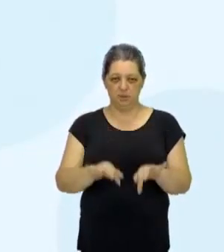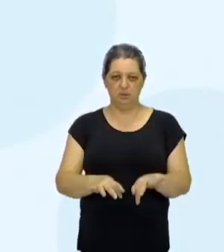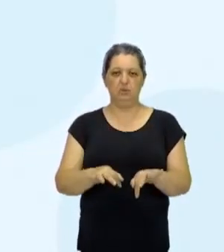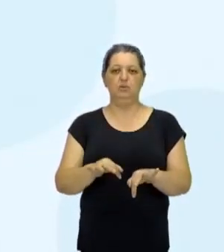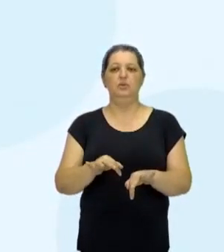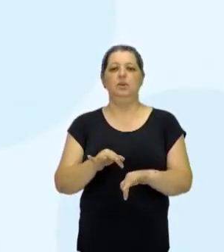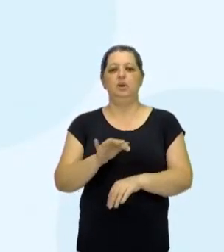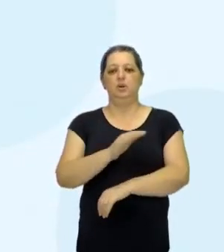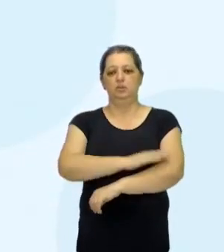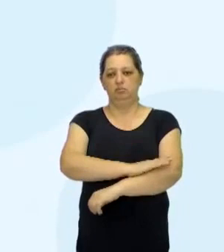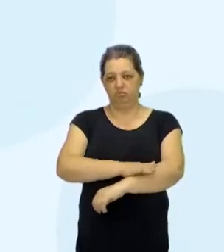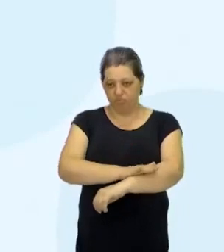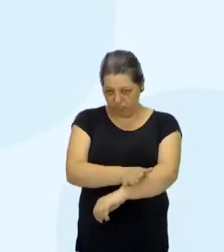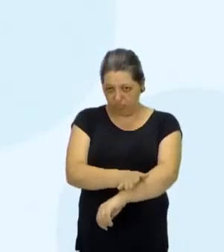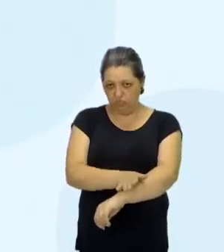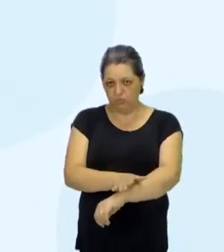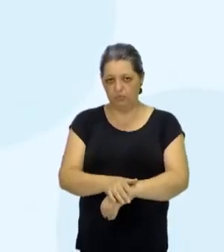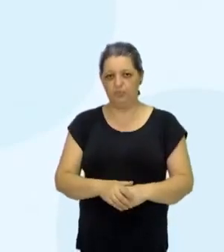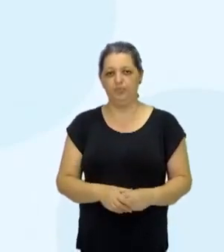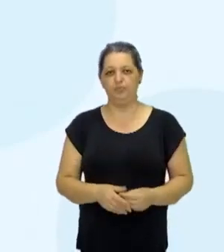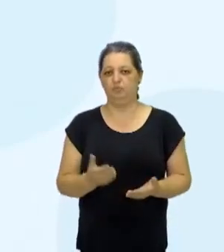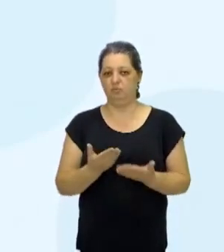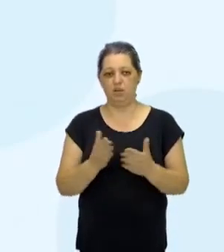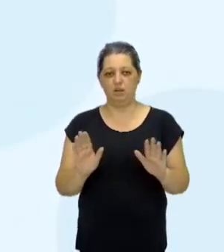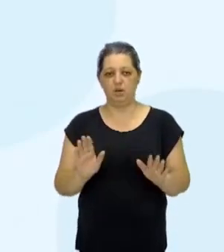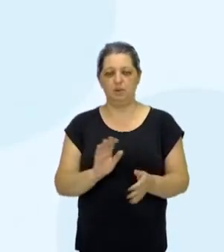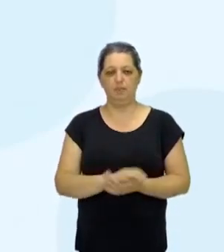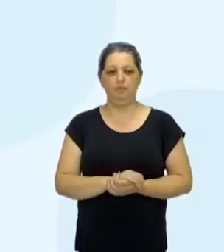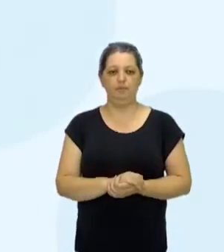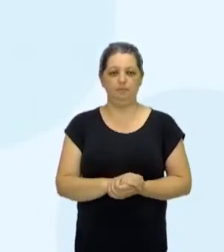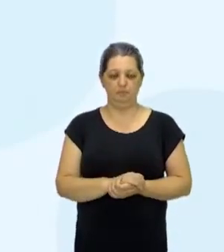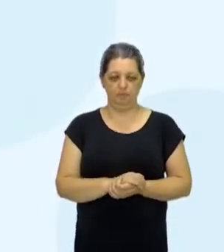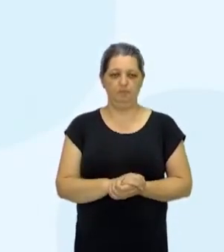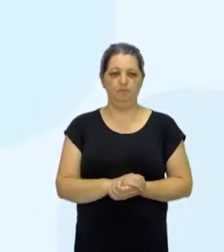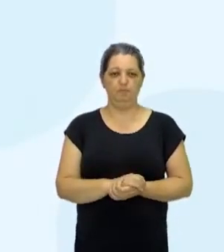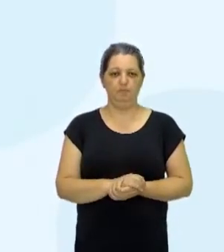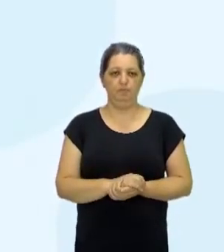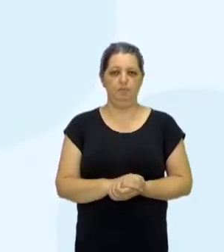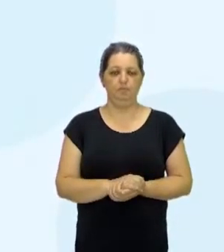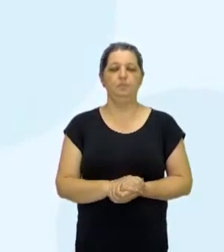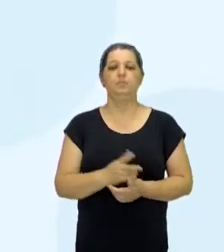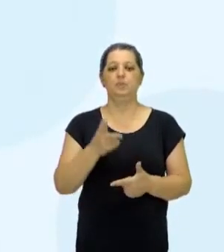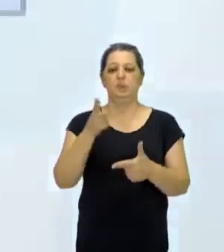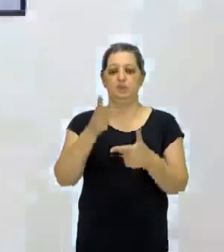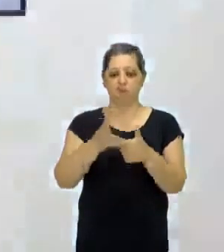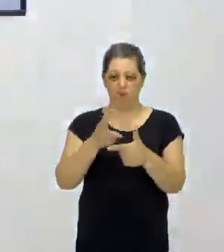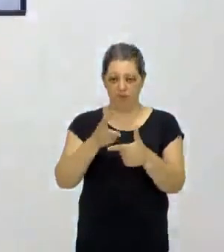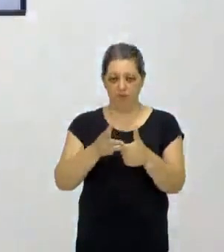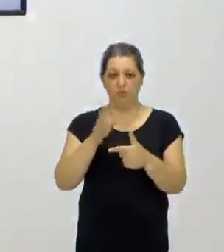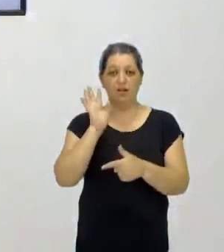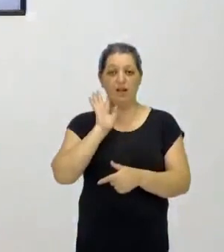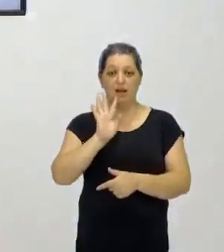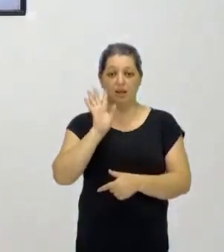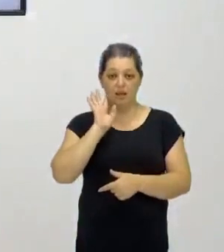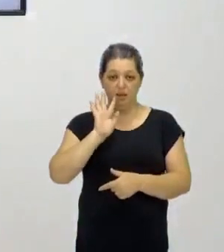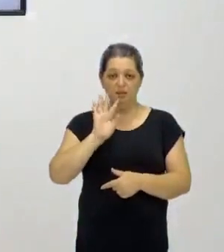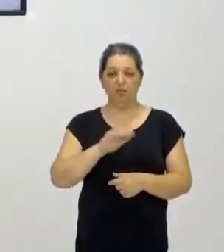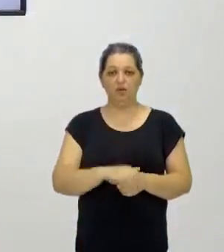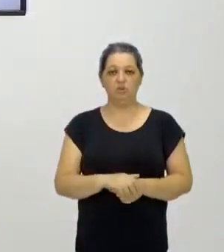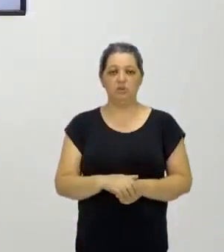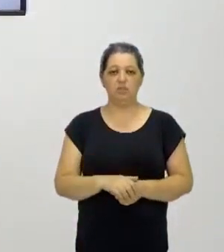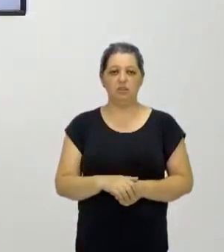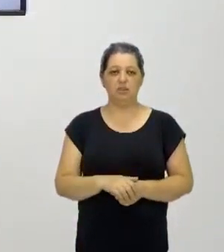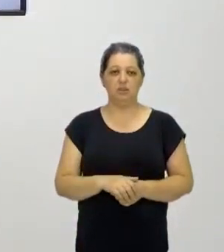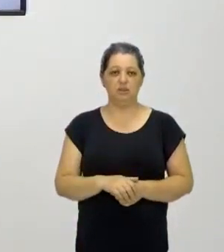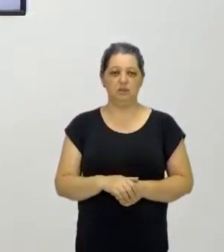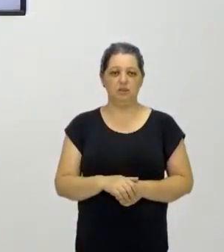se acabar com o racism, o racismo. Então, esse vídeo é muito legal. Ele fala